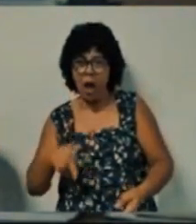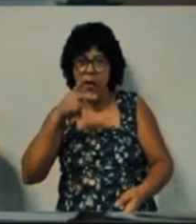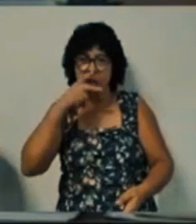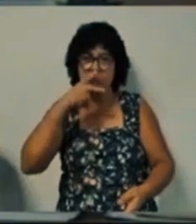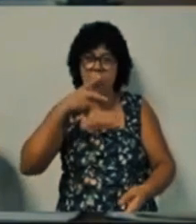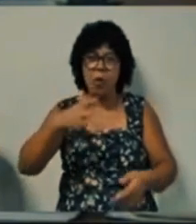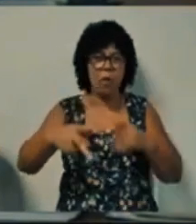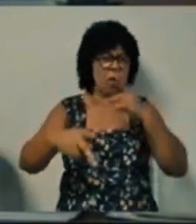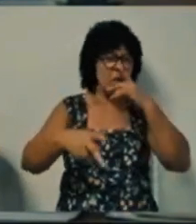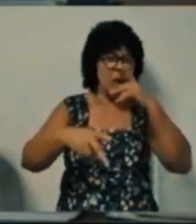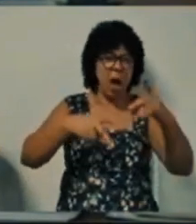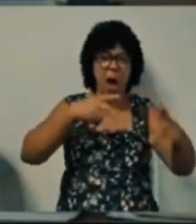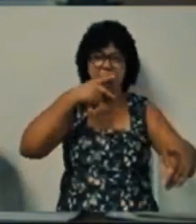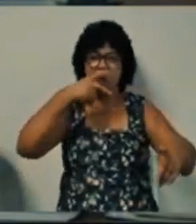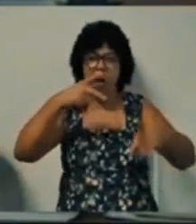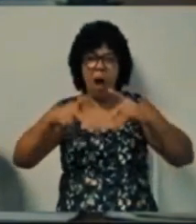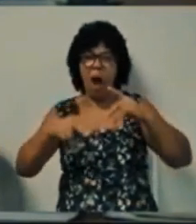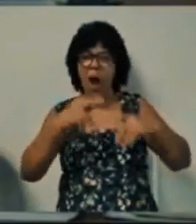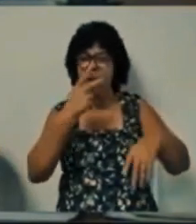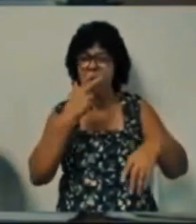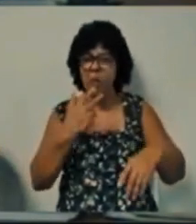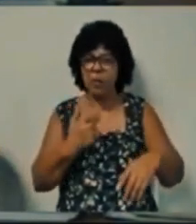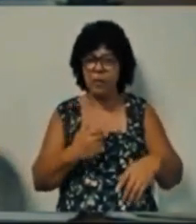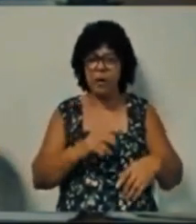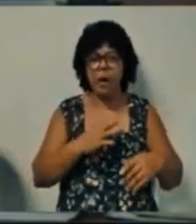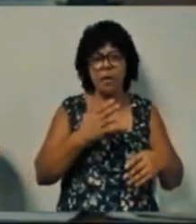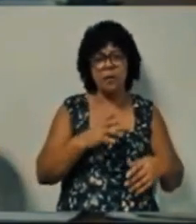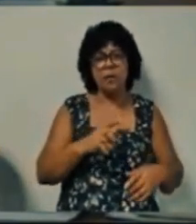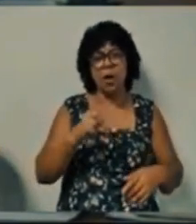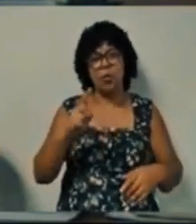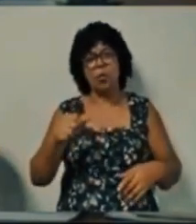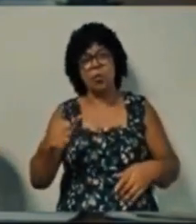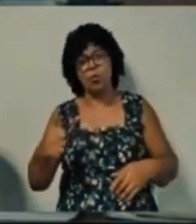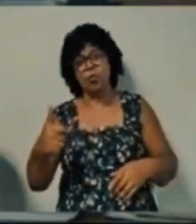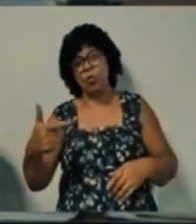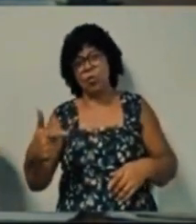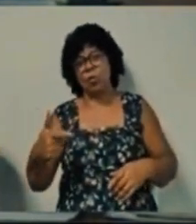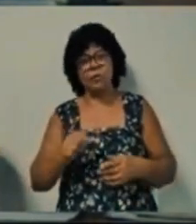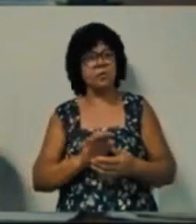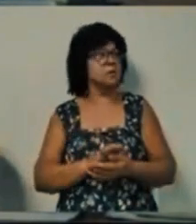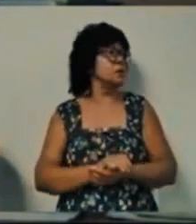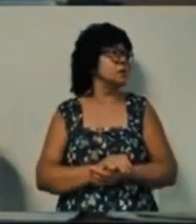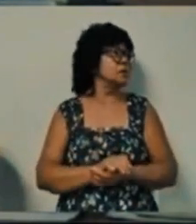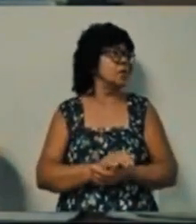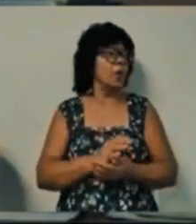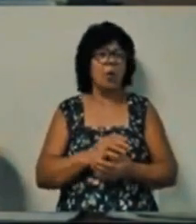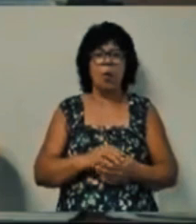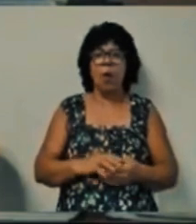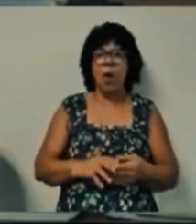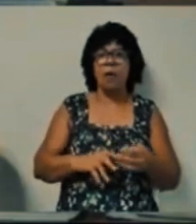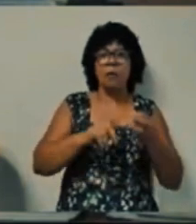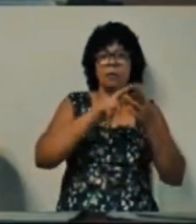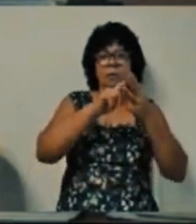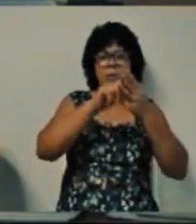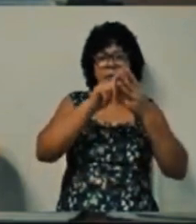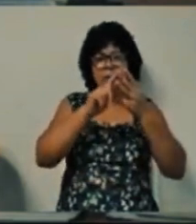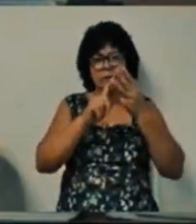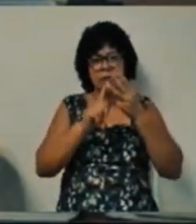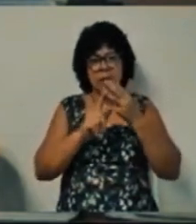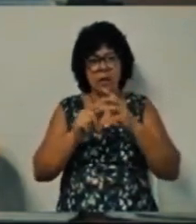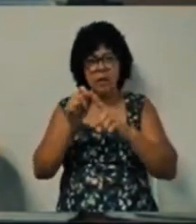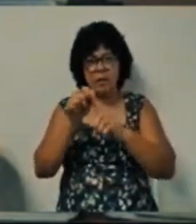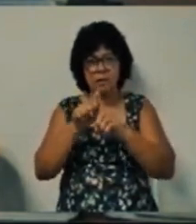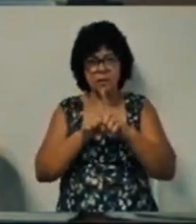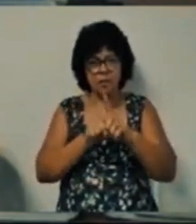profetizavam. Eram ao todo uns 12 homens. Durante 3 meses, Paulo